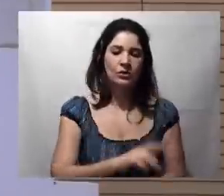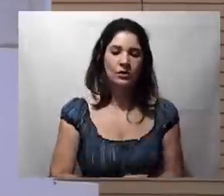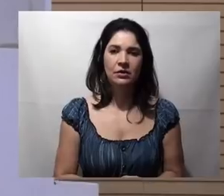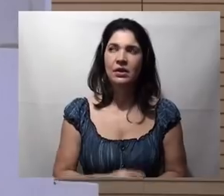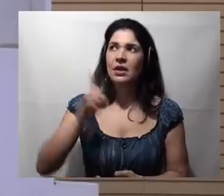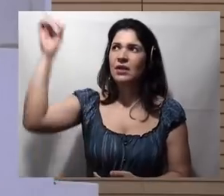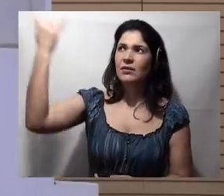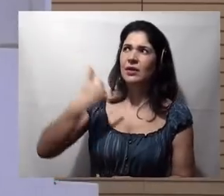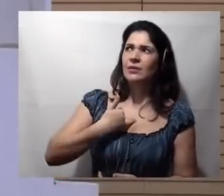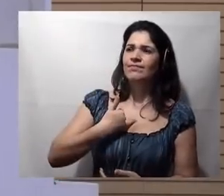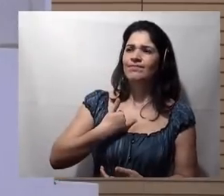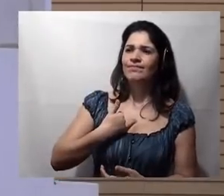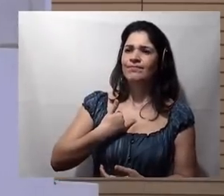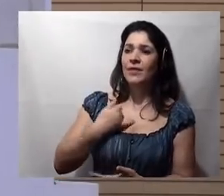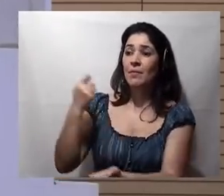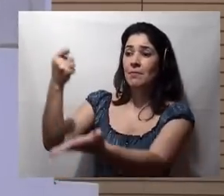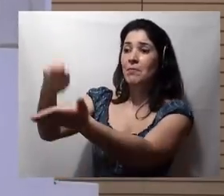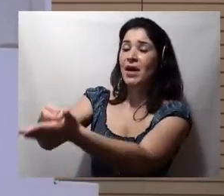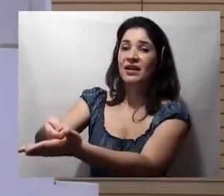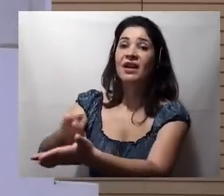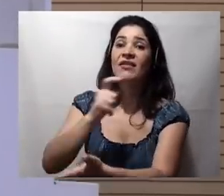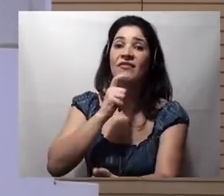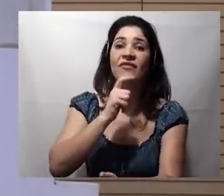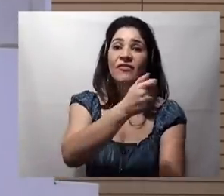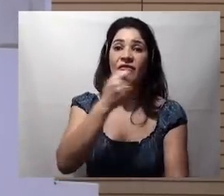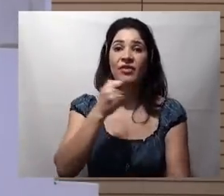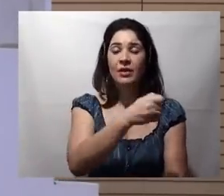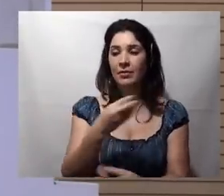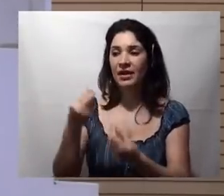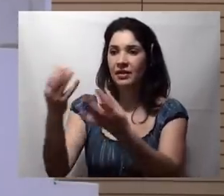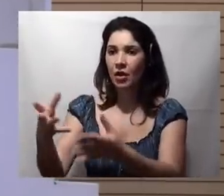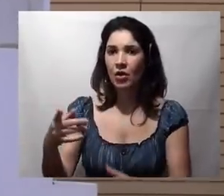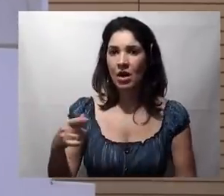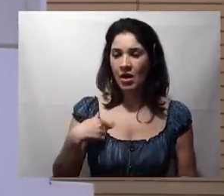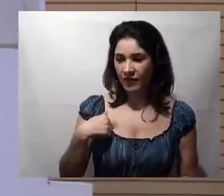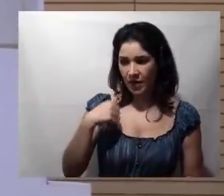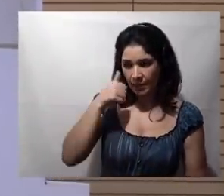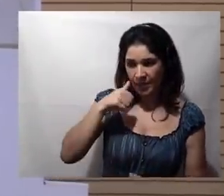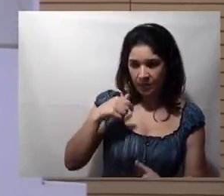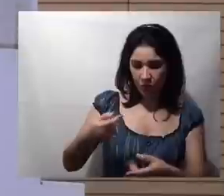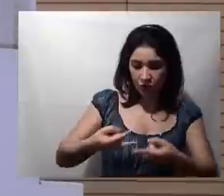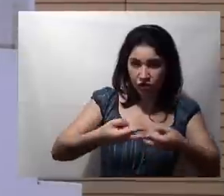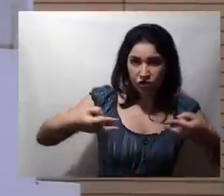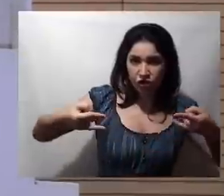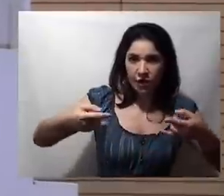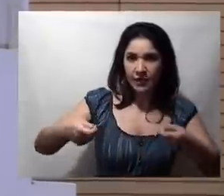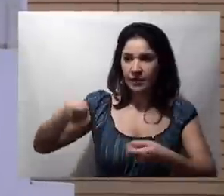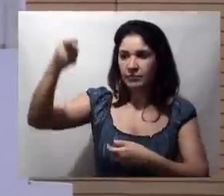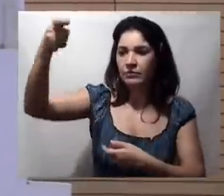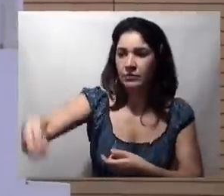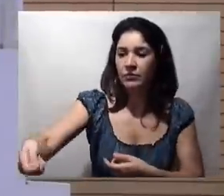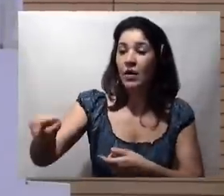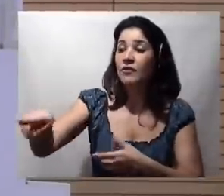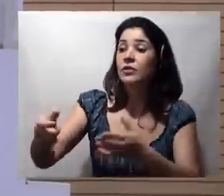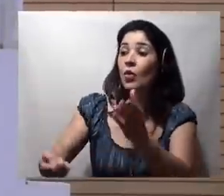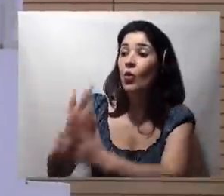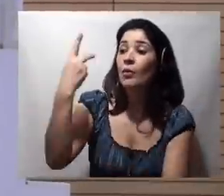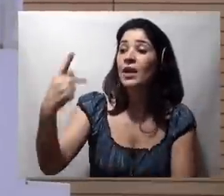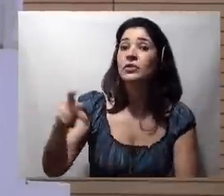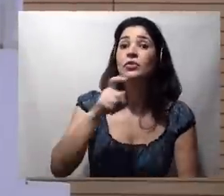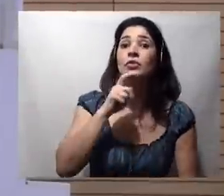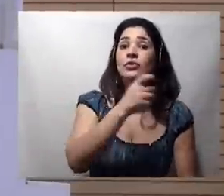eu e deus falou comigo para dar a geladeira para menina oi priminha toma aqui ó eu cheguei para você comprar dele